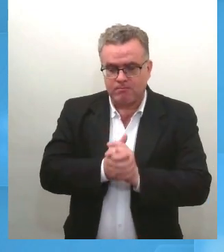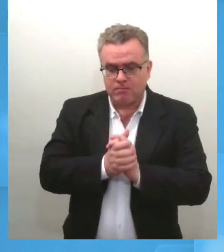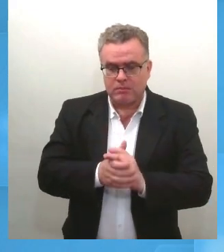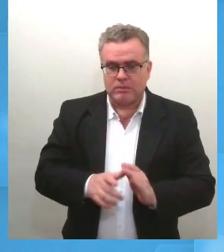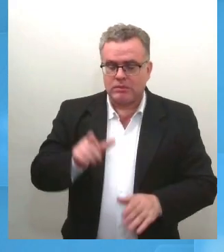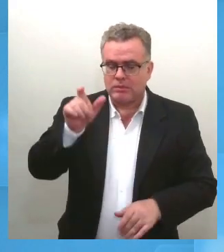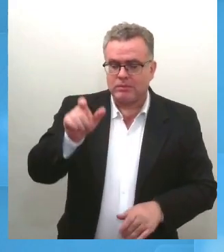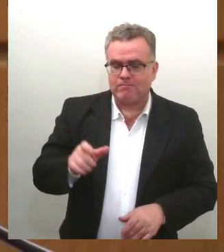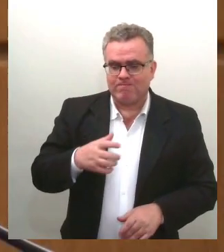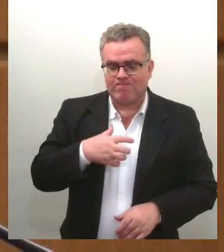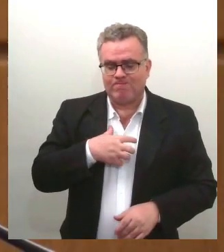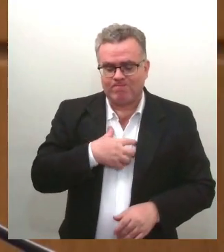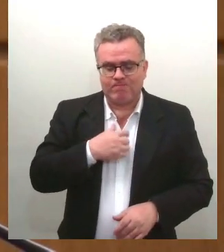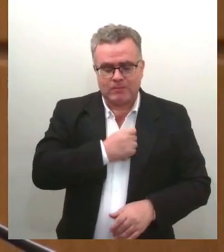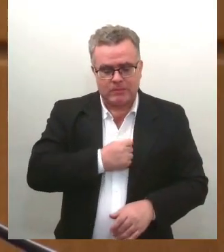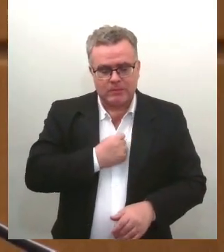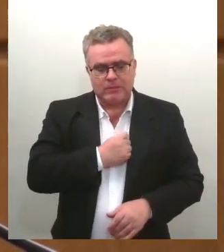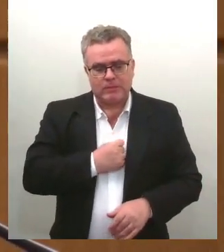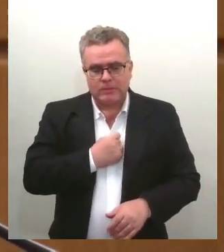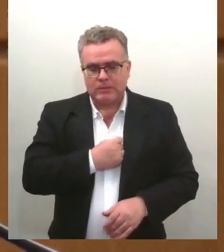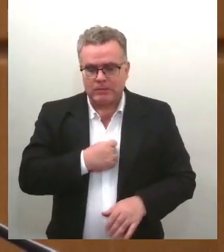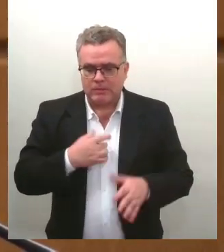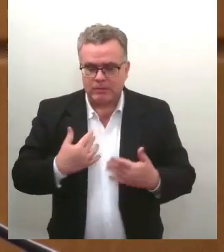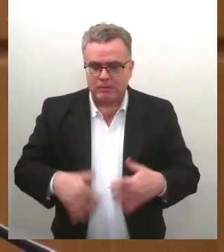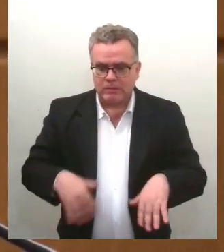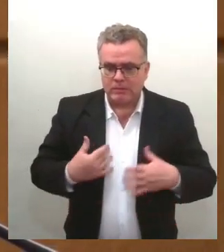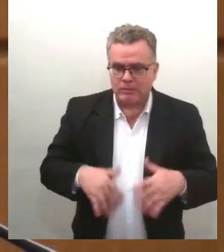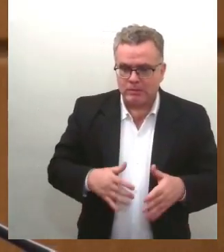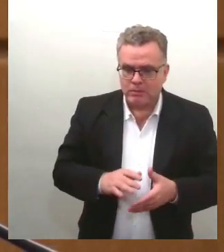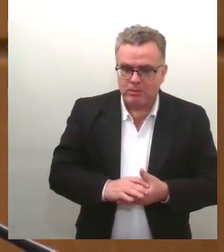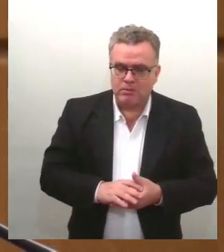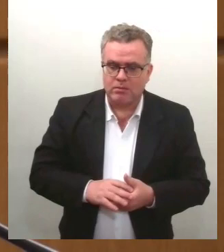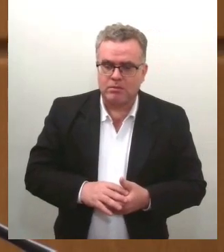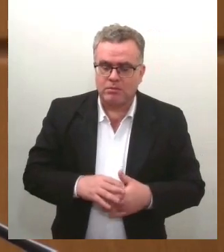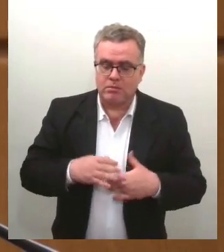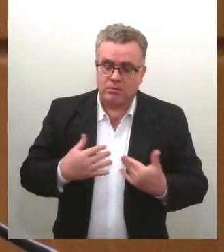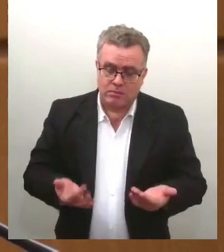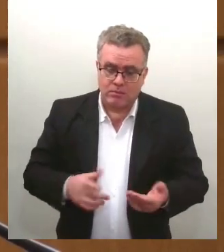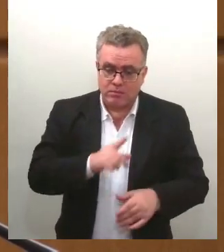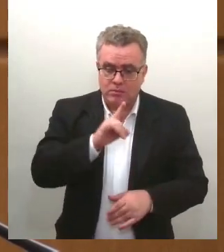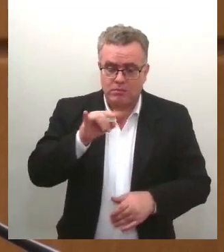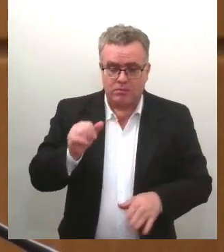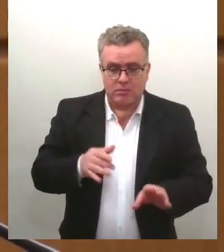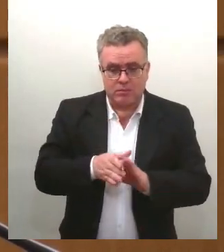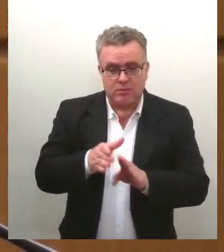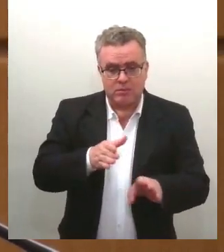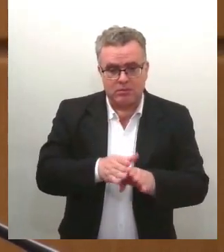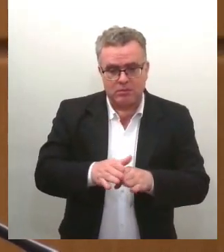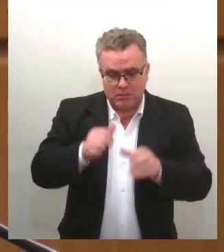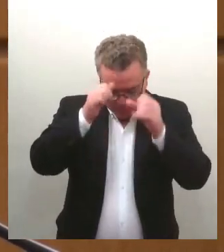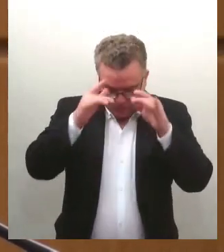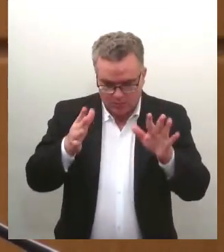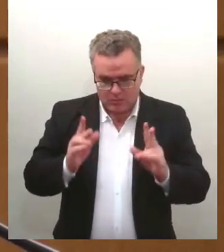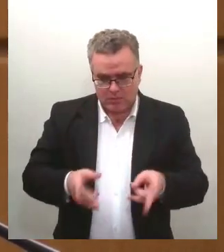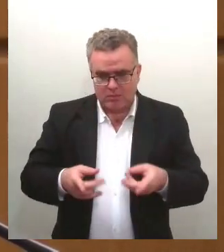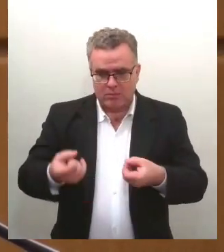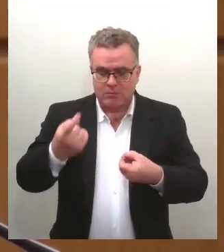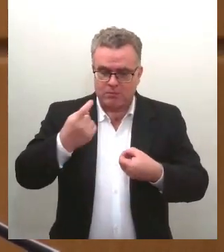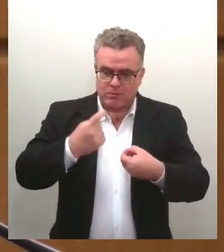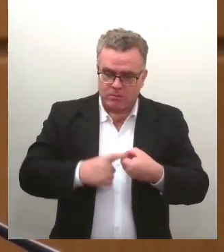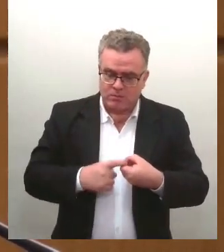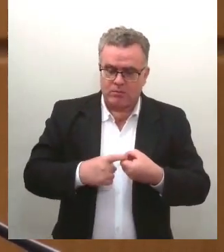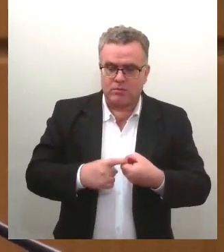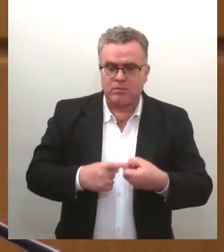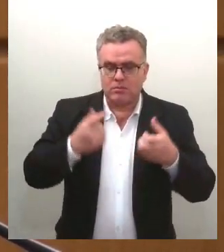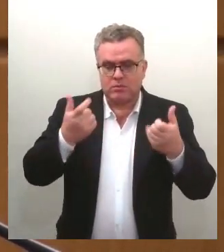insubstituível na imprensa. O Dia de Conscientização do Autismo voltou a ser tema no grande expediente. A deputada Lidiane